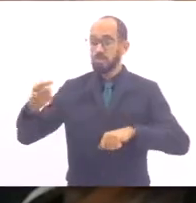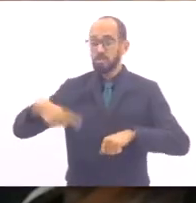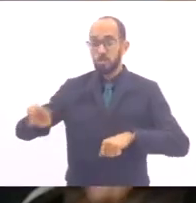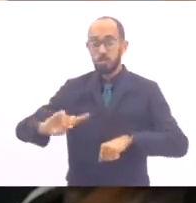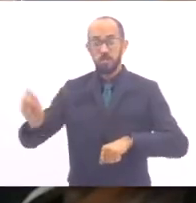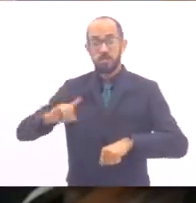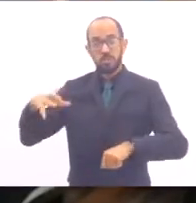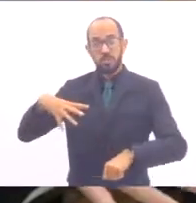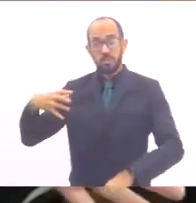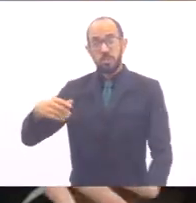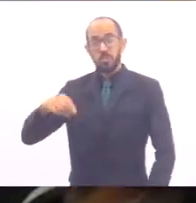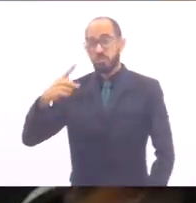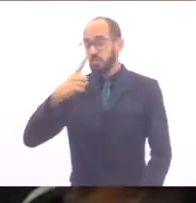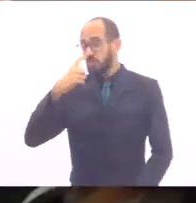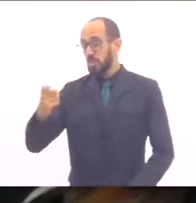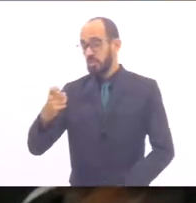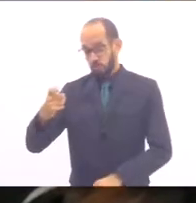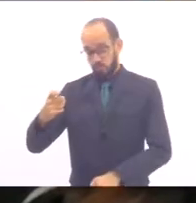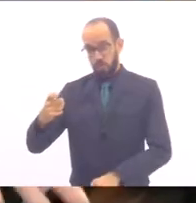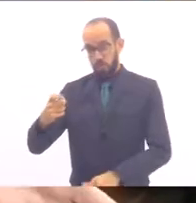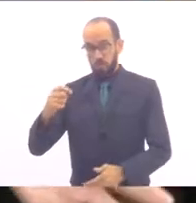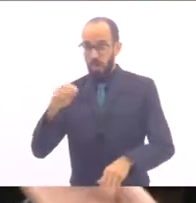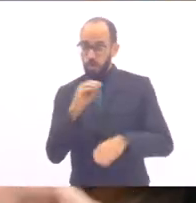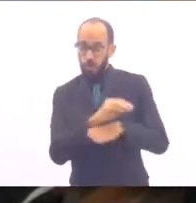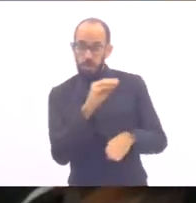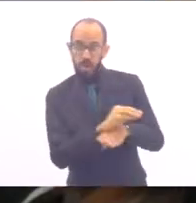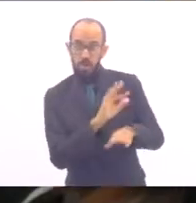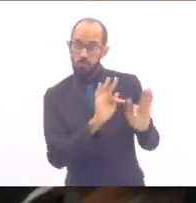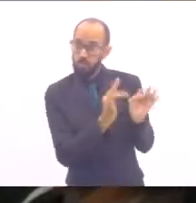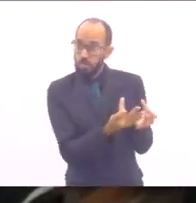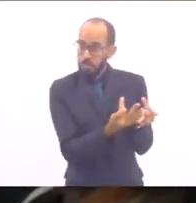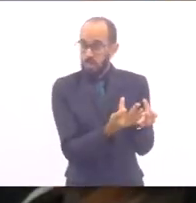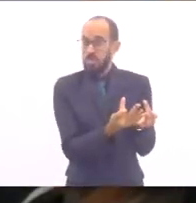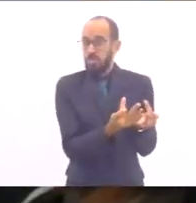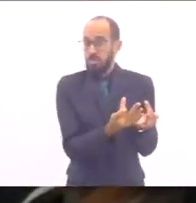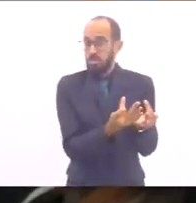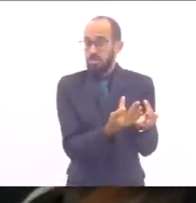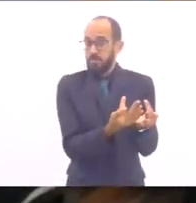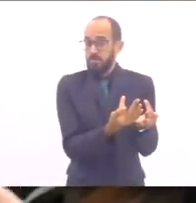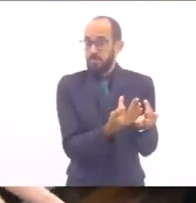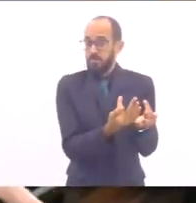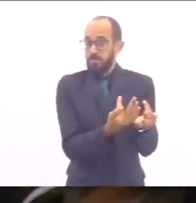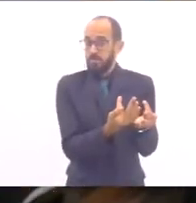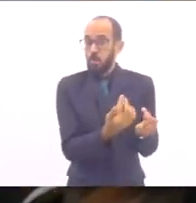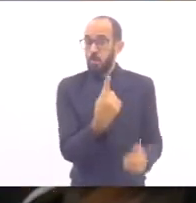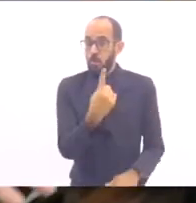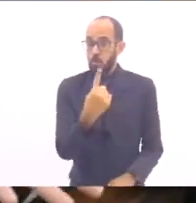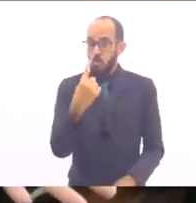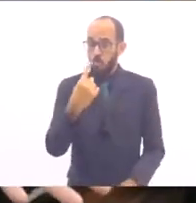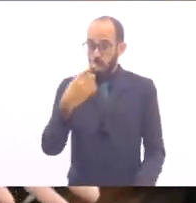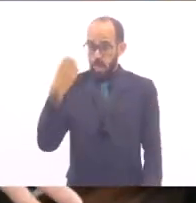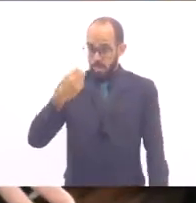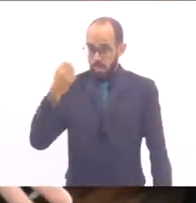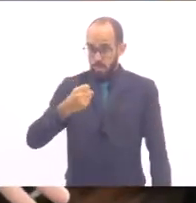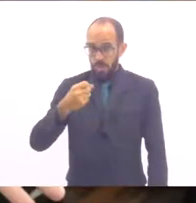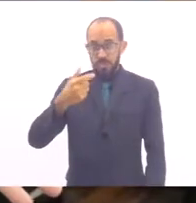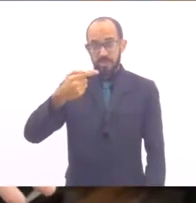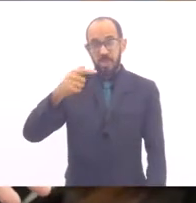têm filho, não têm família para sustentar do lixo, não. Um litro de leite por